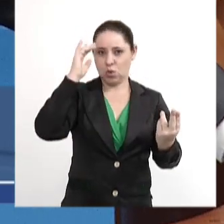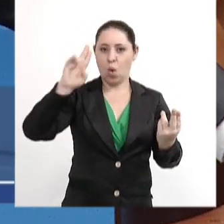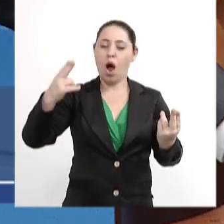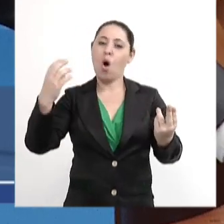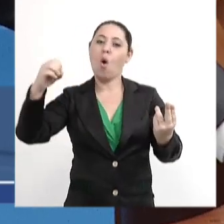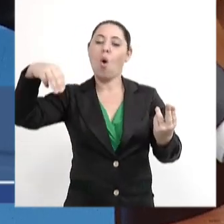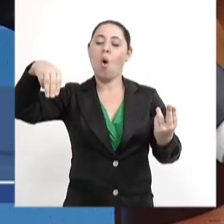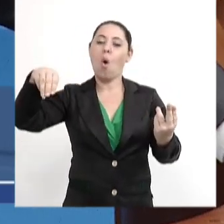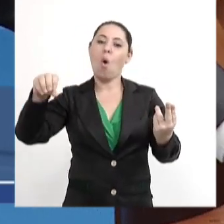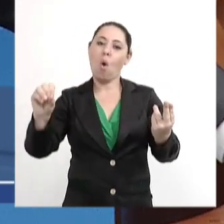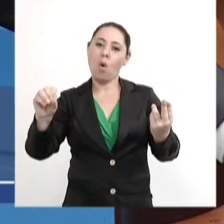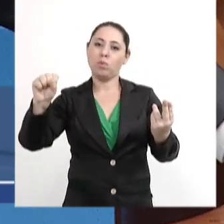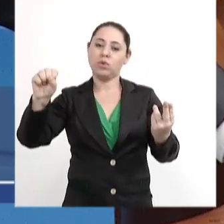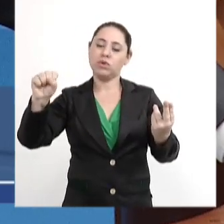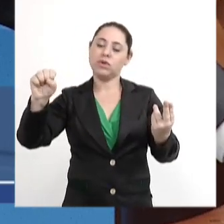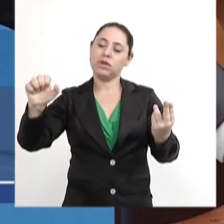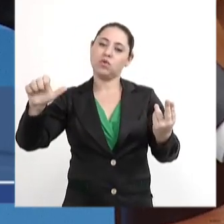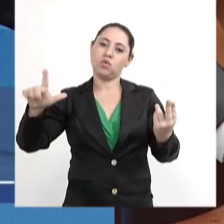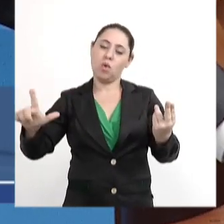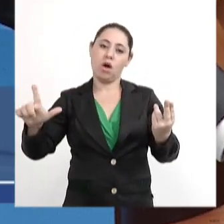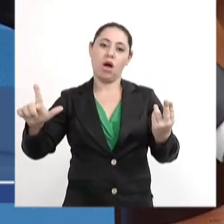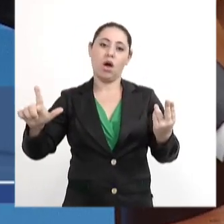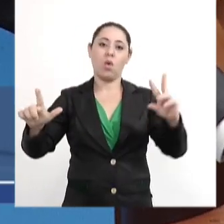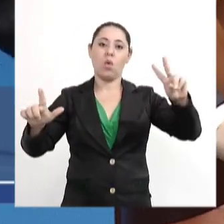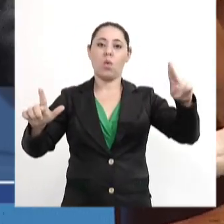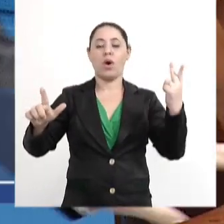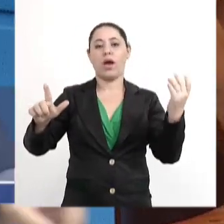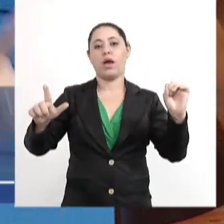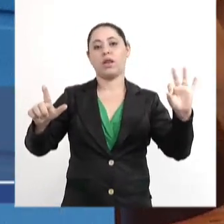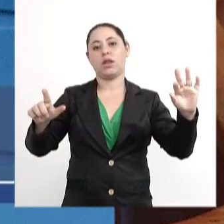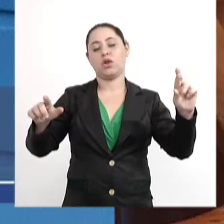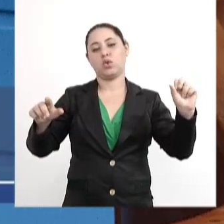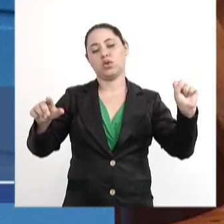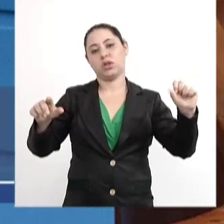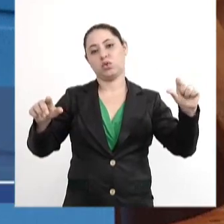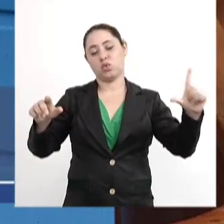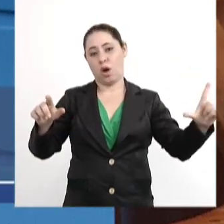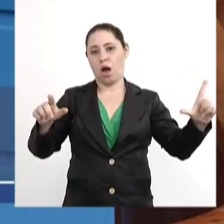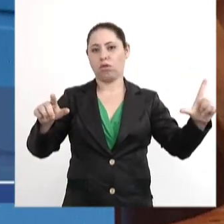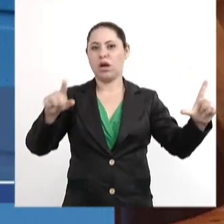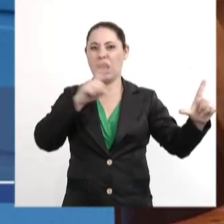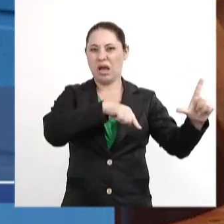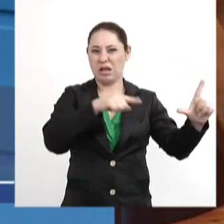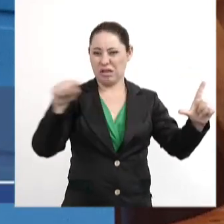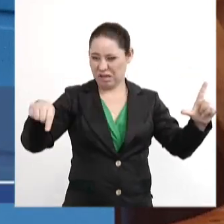que mentir para salvar vidas. Talvez seja preciso. Agora,